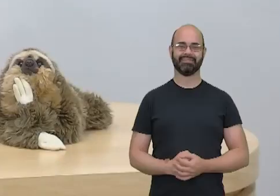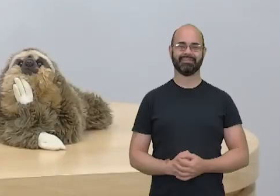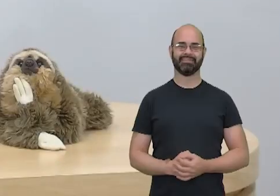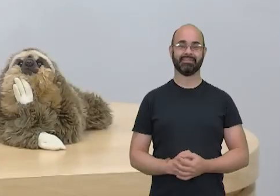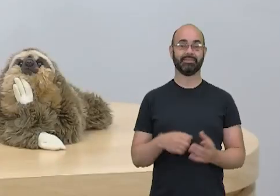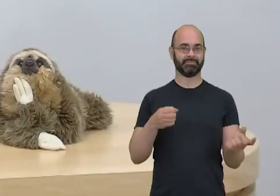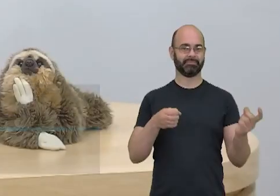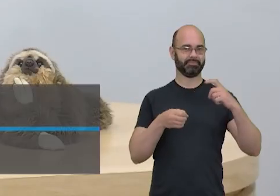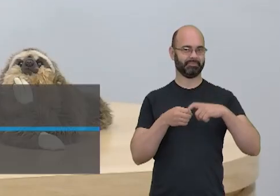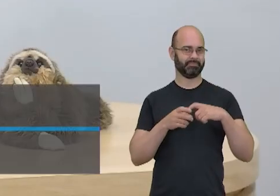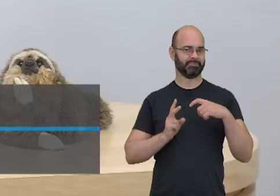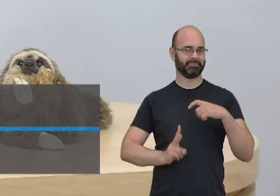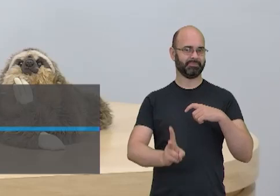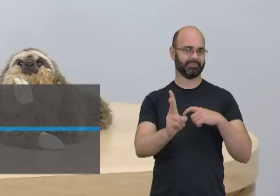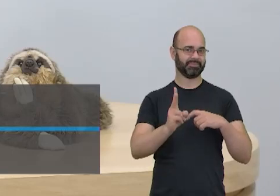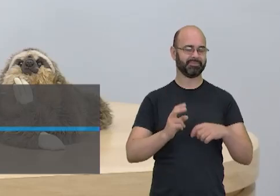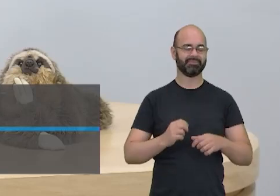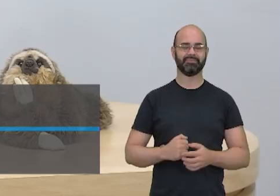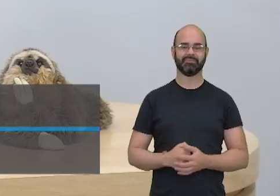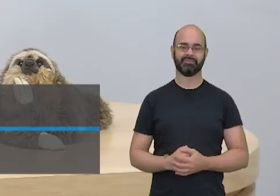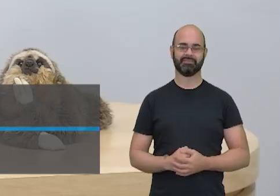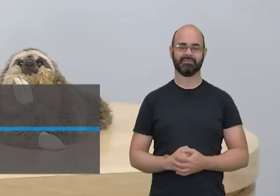Vamos lá, Elaine. Bora lá.